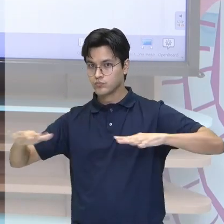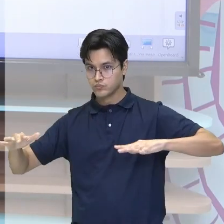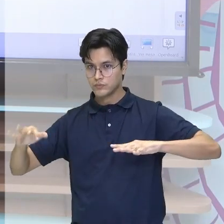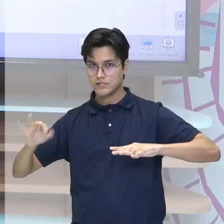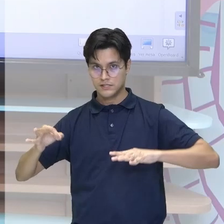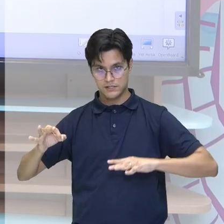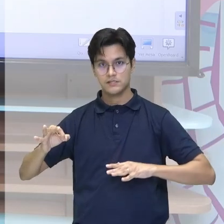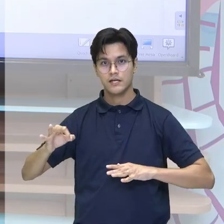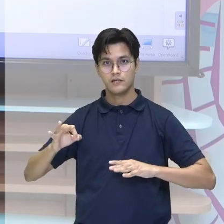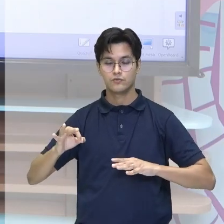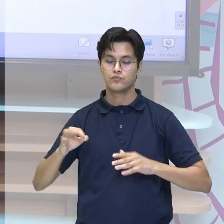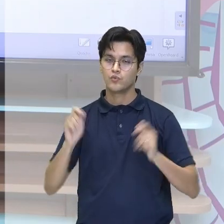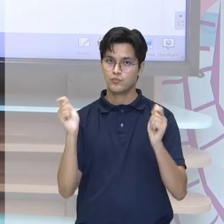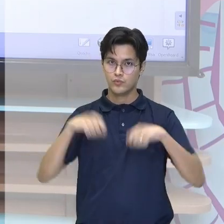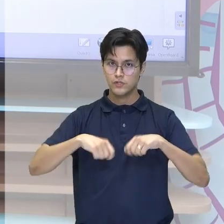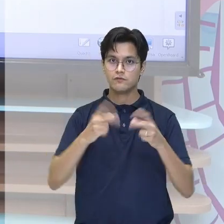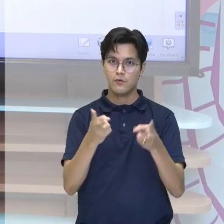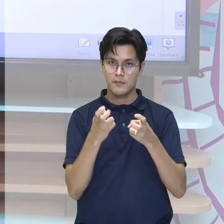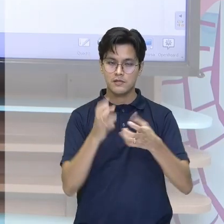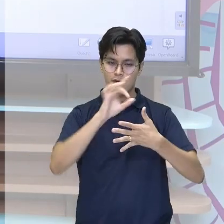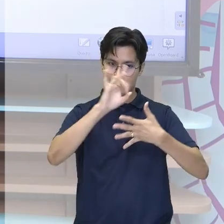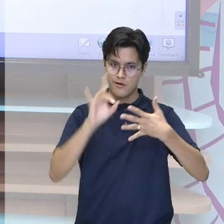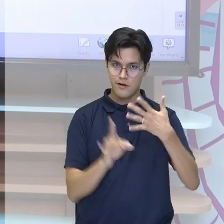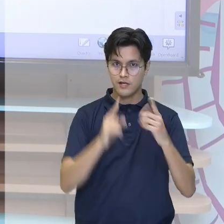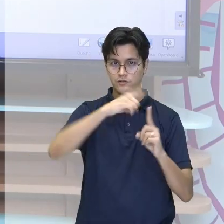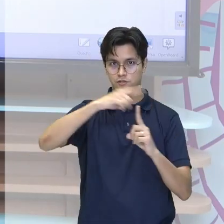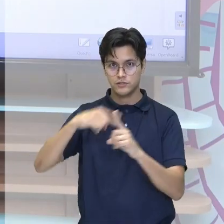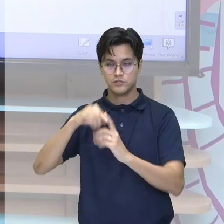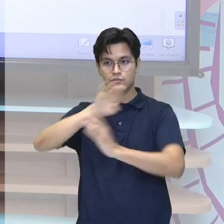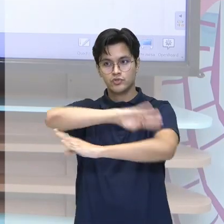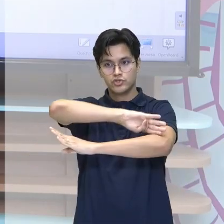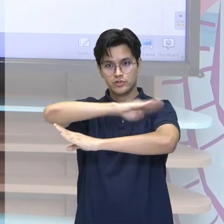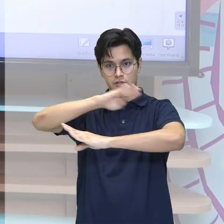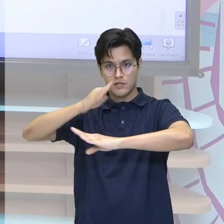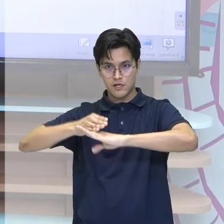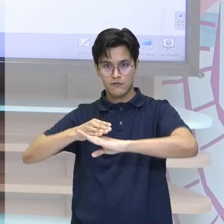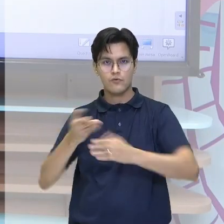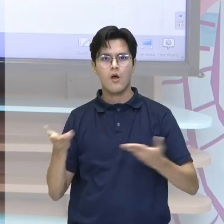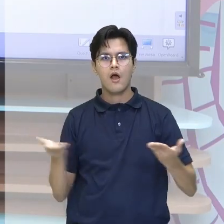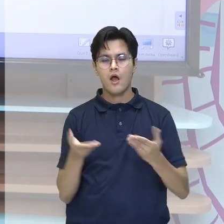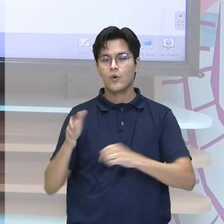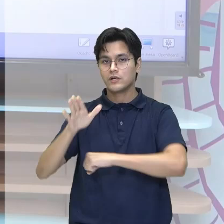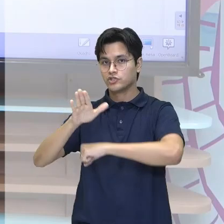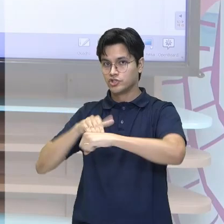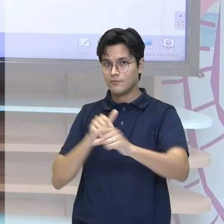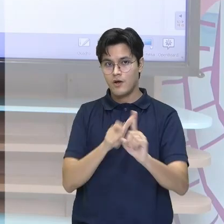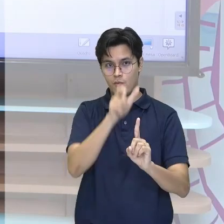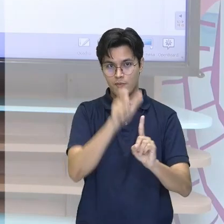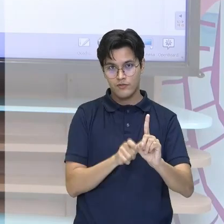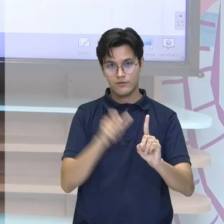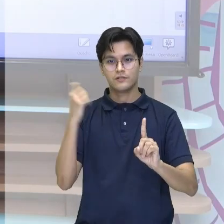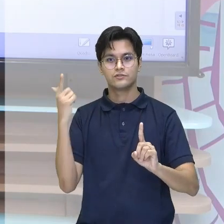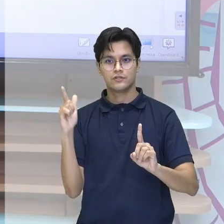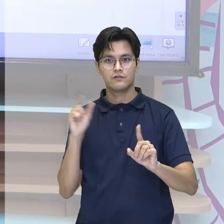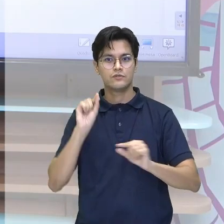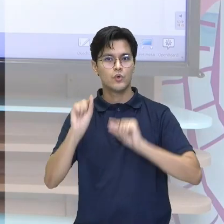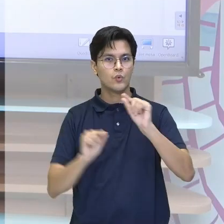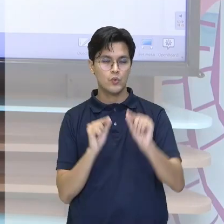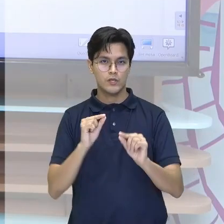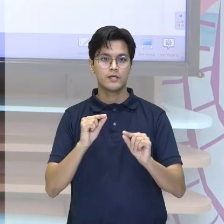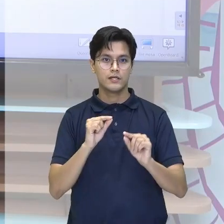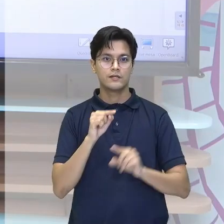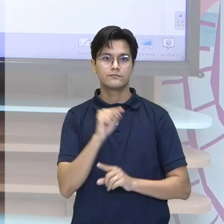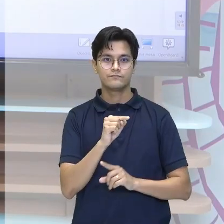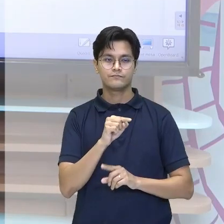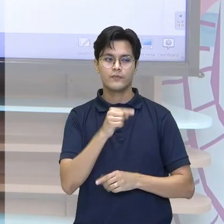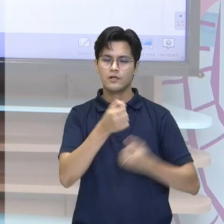das unidades das formas de relevo. Agora nós vamos chamar o nosso personagem aí da geografia para ele falar um pouquinho mais sobre